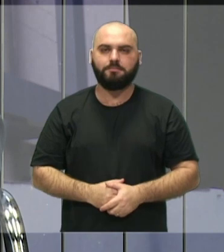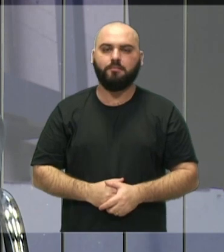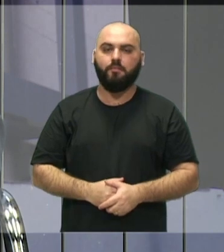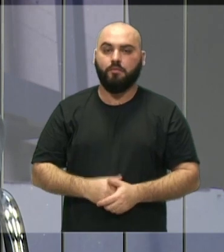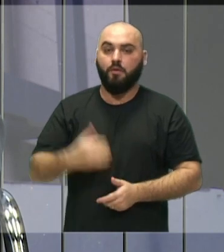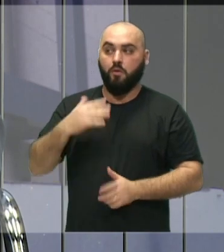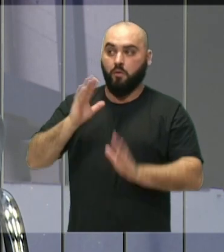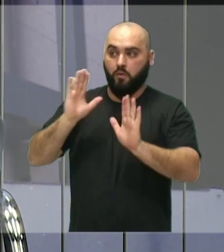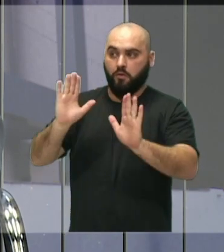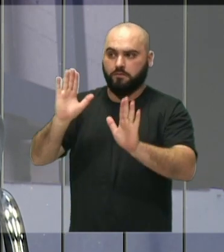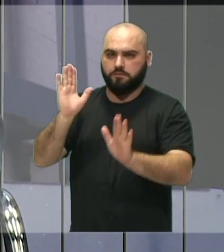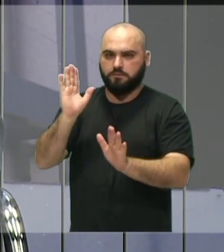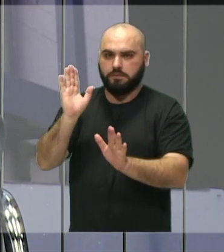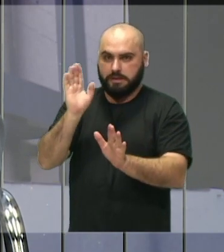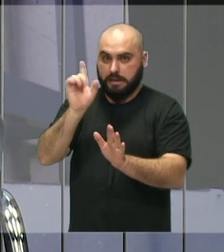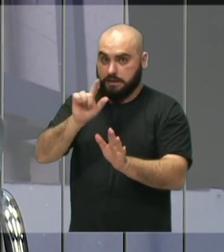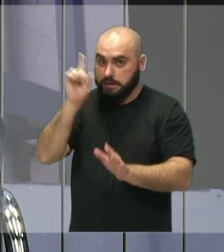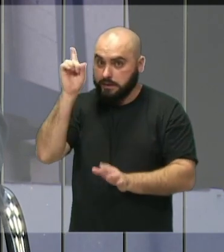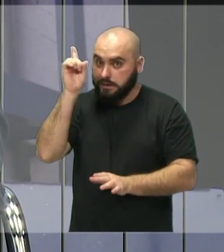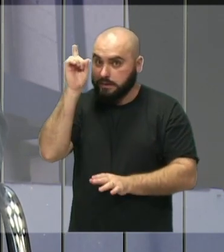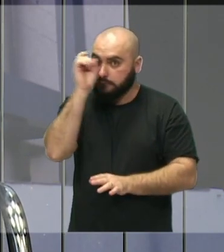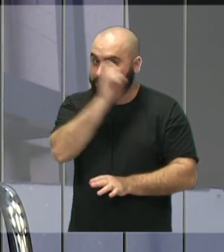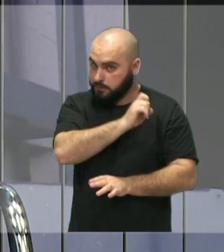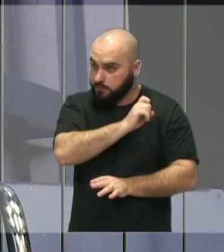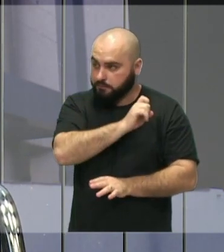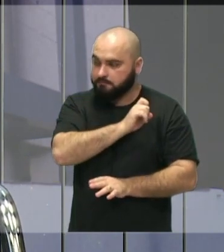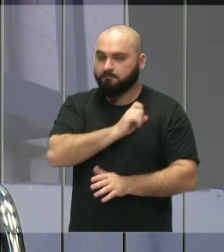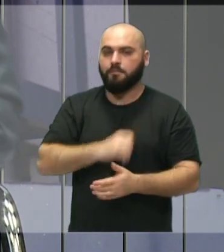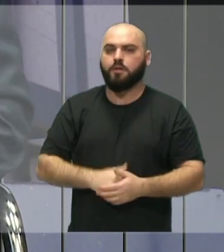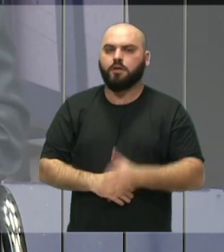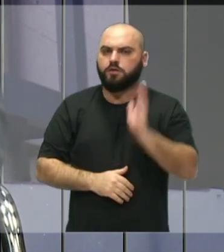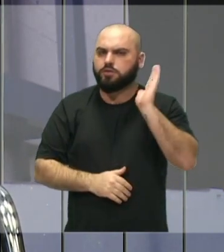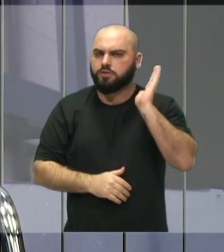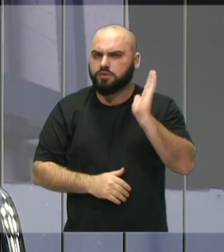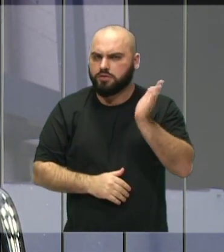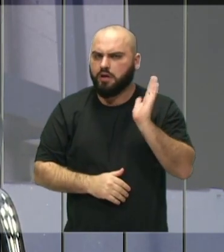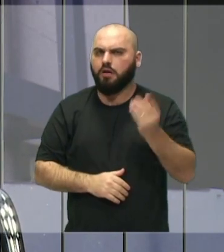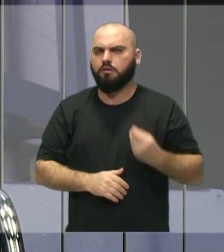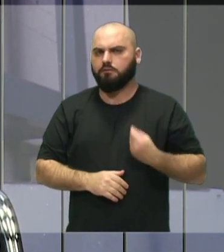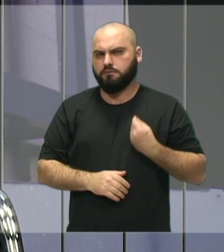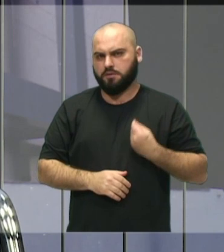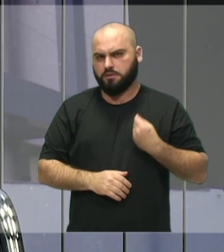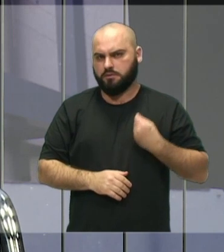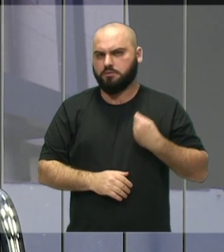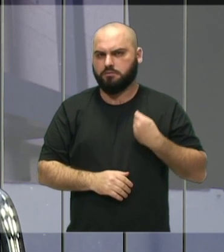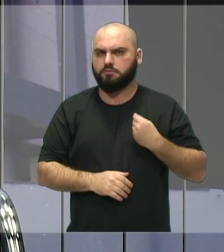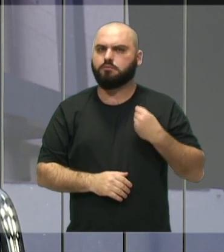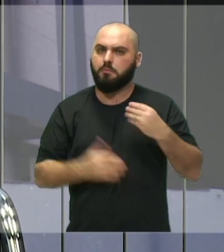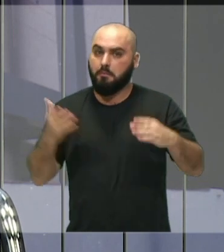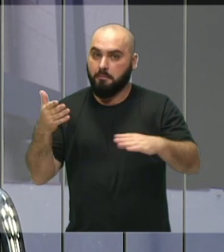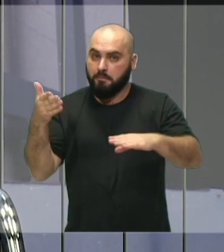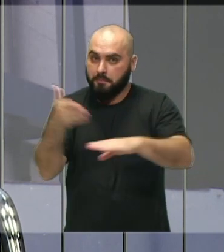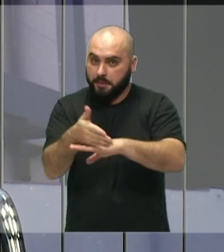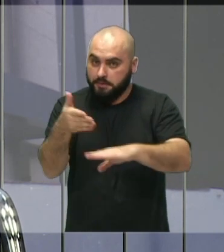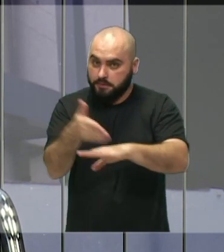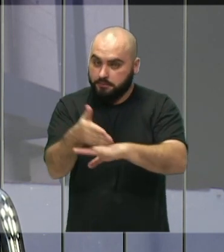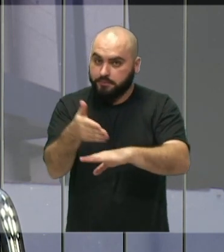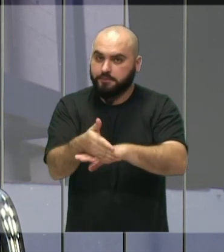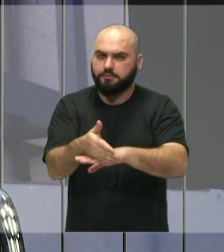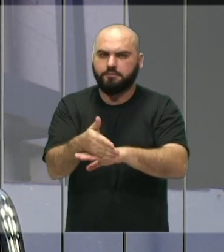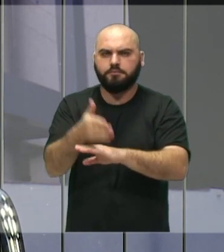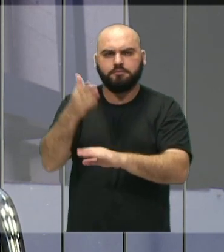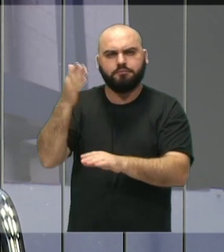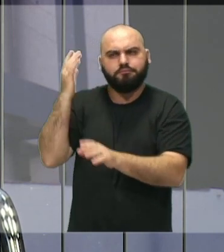ela é bem delicada, né? A gente que já vinha de uma vida pública, eu participei do processo desde